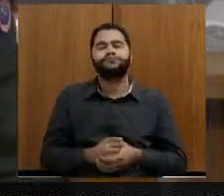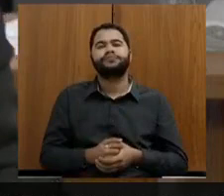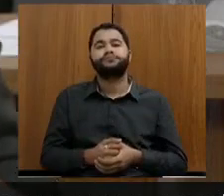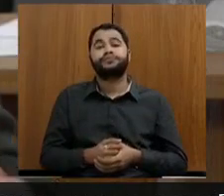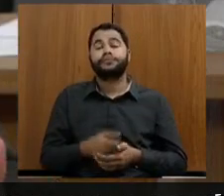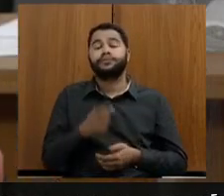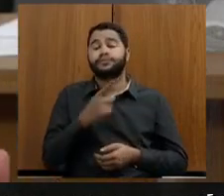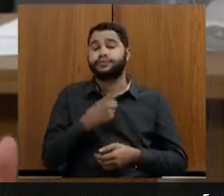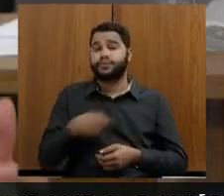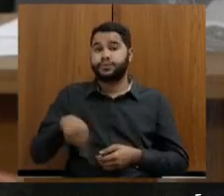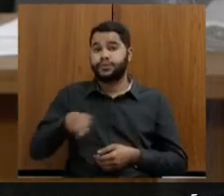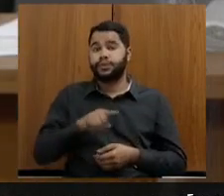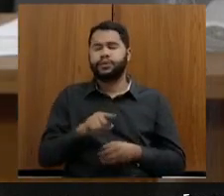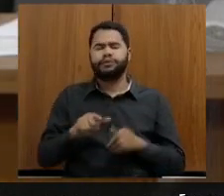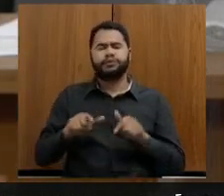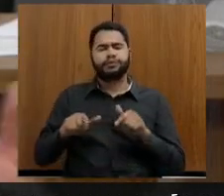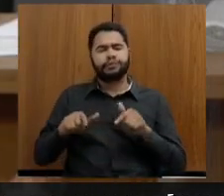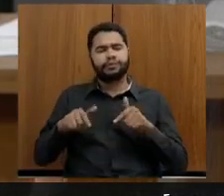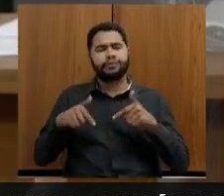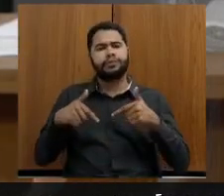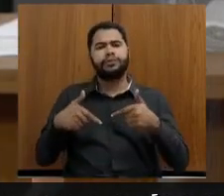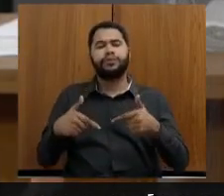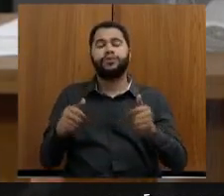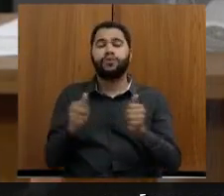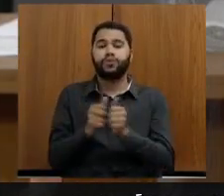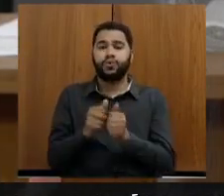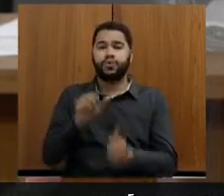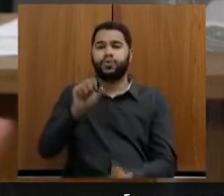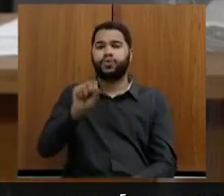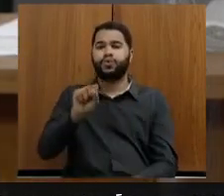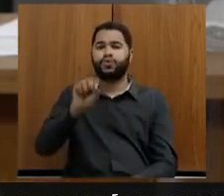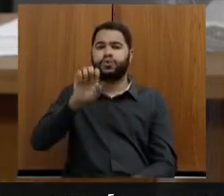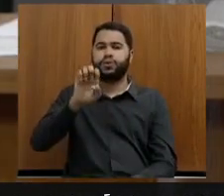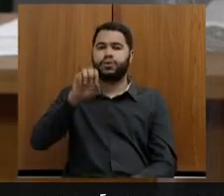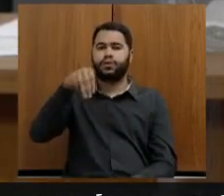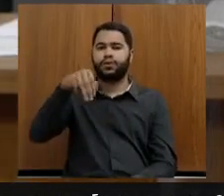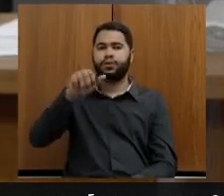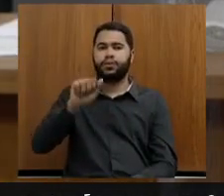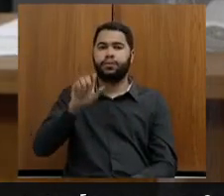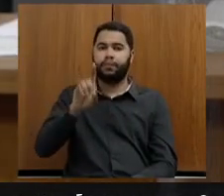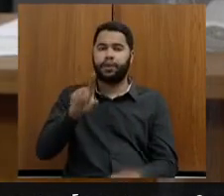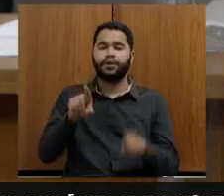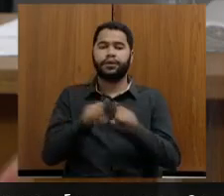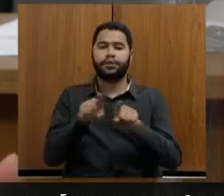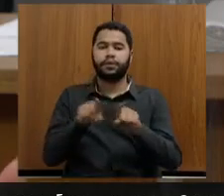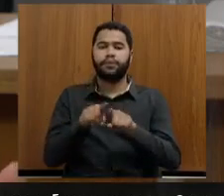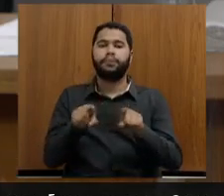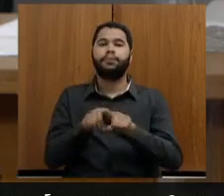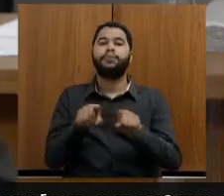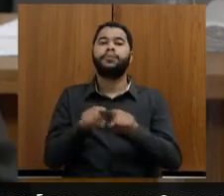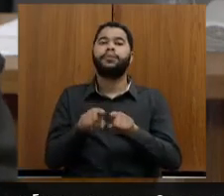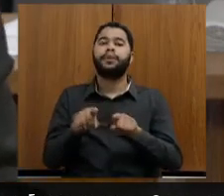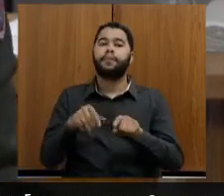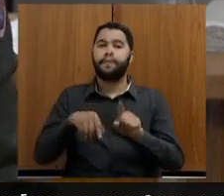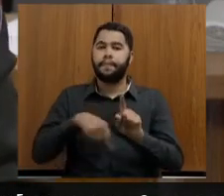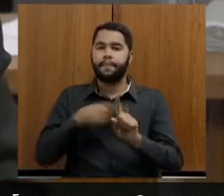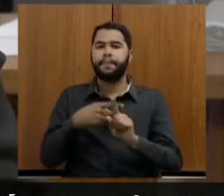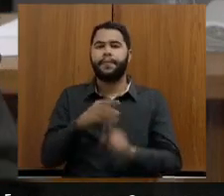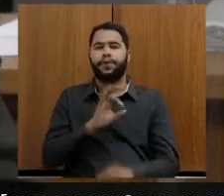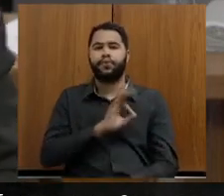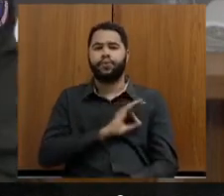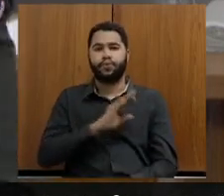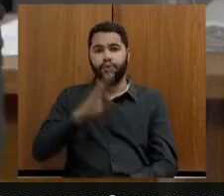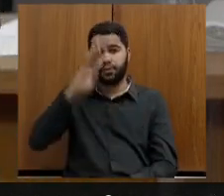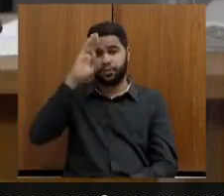nossa temos atuado junto a semad e a Defesa Civil do estado mais Polícia Militar